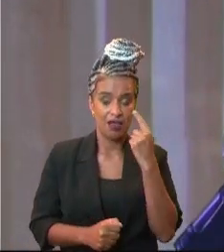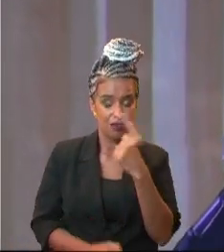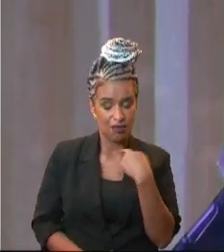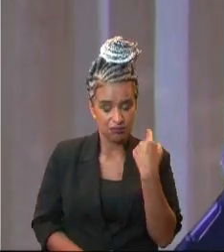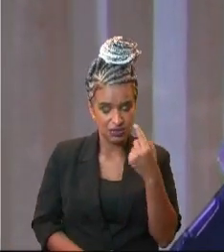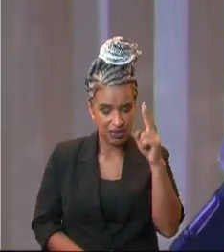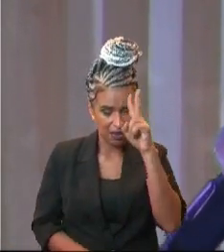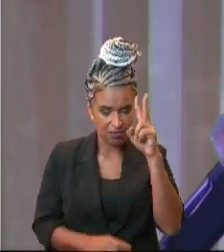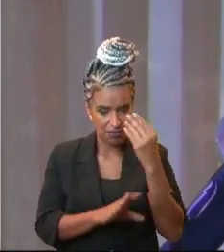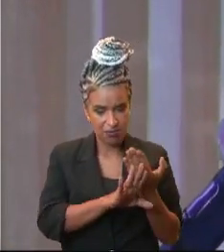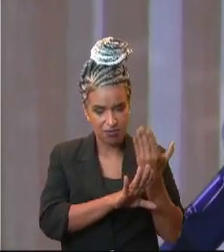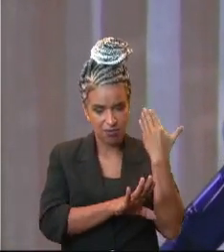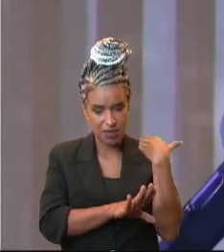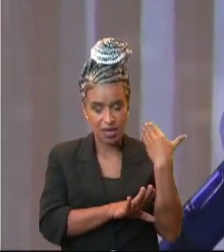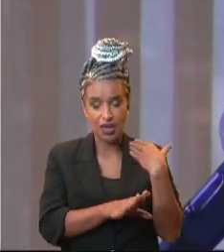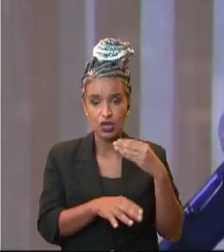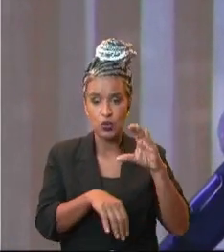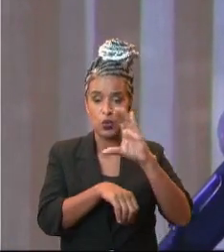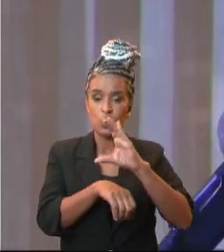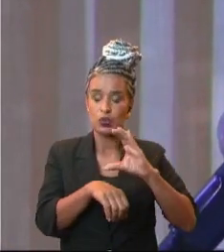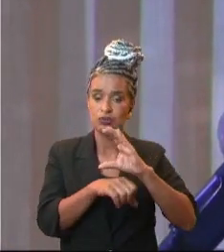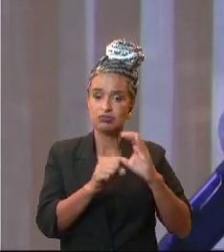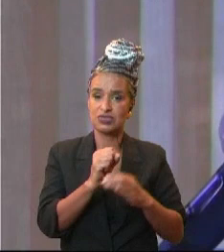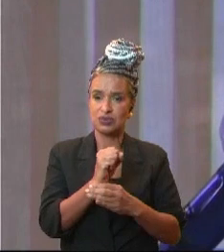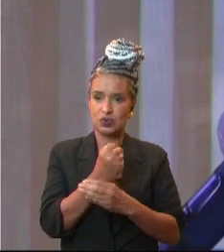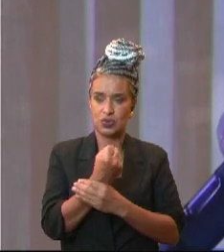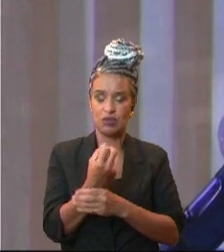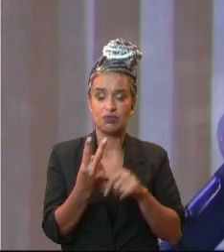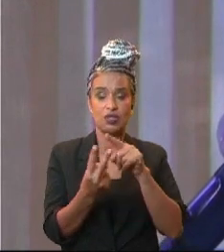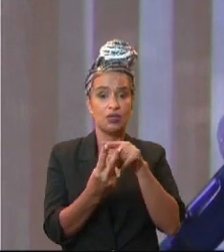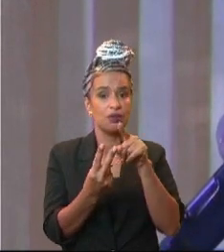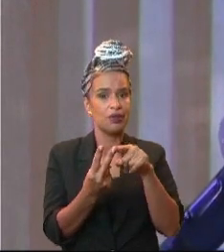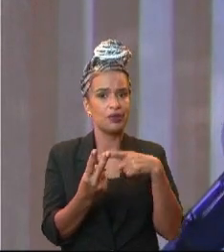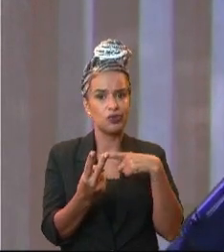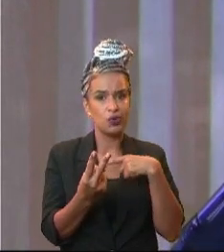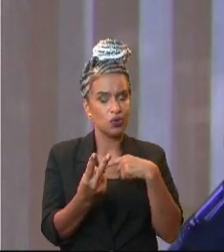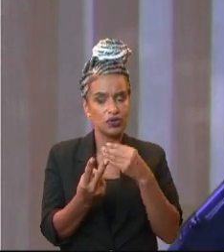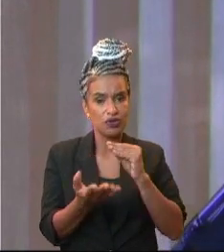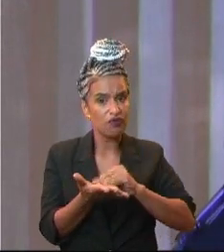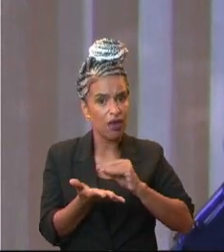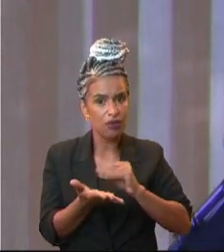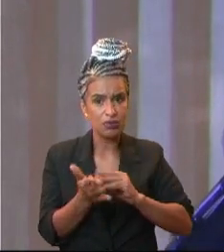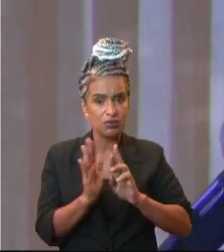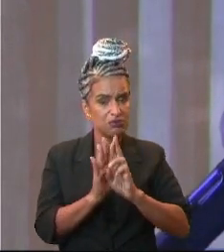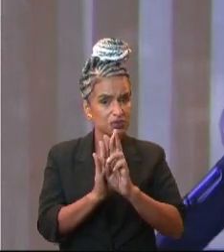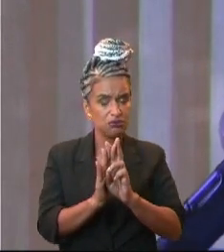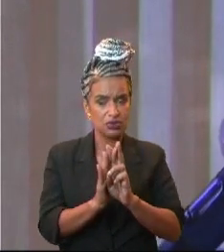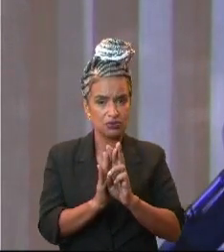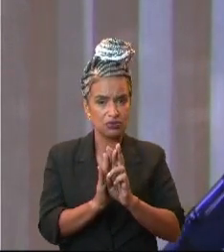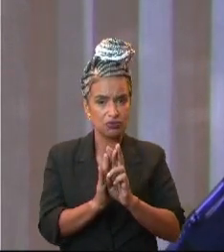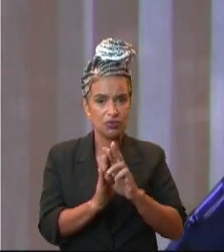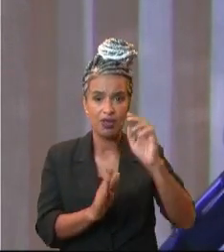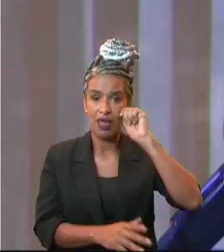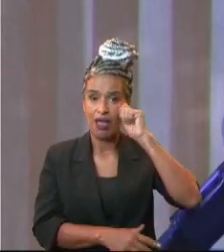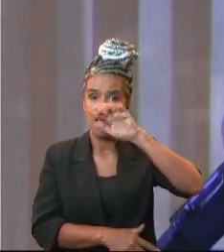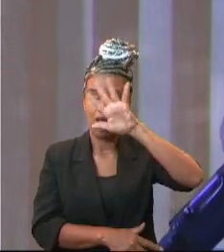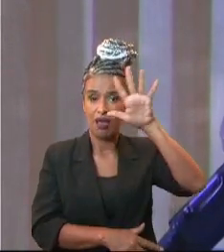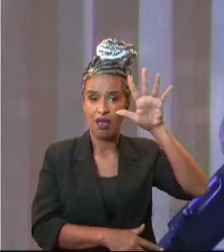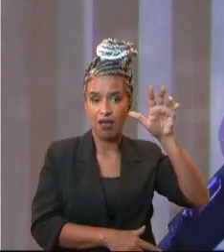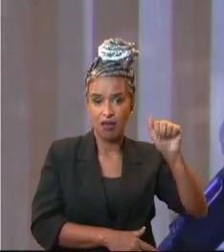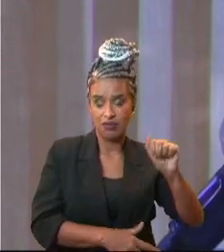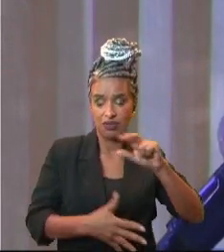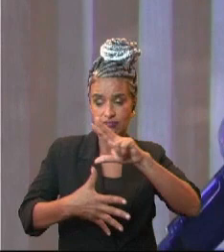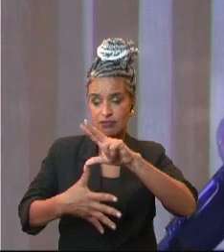por lembrar que no Conselho de Segurança tem dois continentes que não estão representados, o africano e